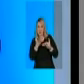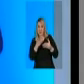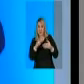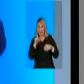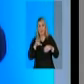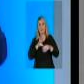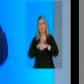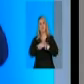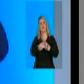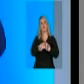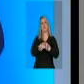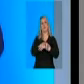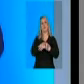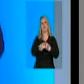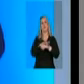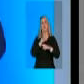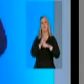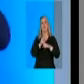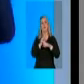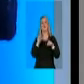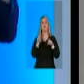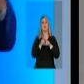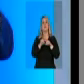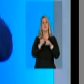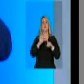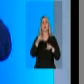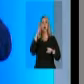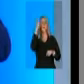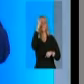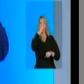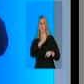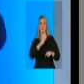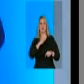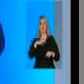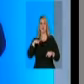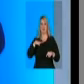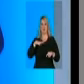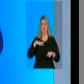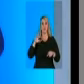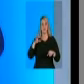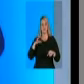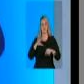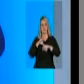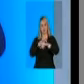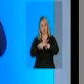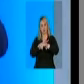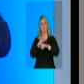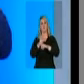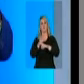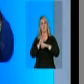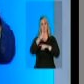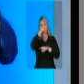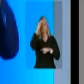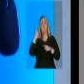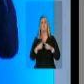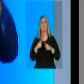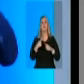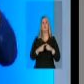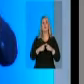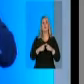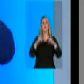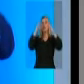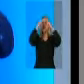segurança. Cuidar disso também é cuidar não apenas da beleza da cidade, mas é cuidar da segurança das pessoas. Porque, afinal de contas, os